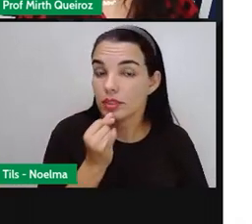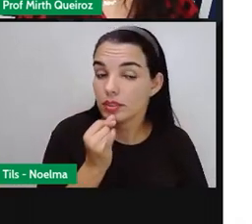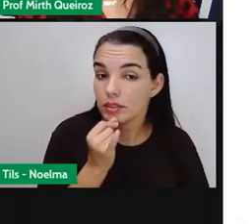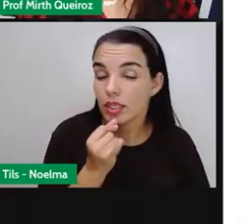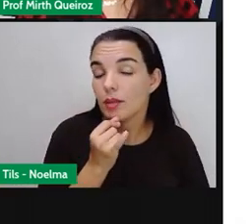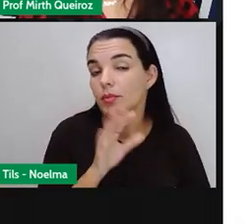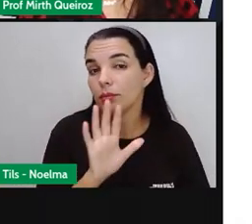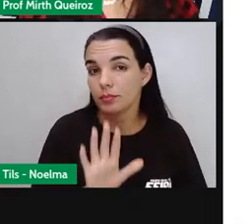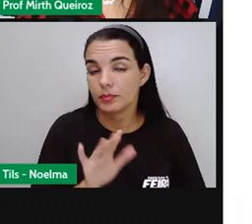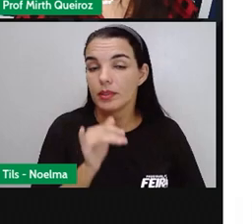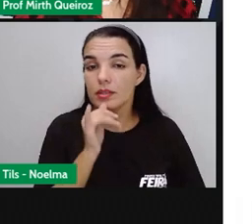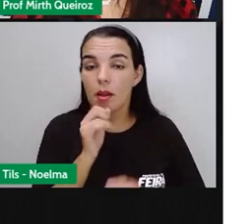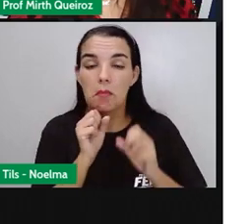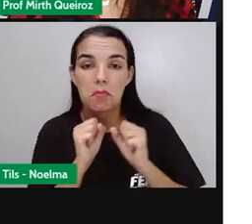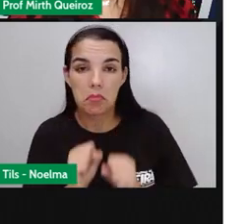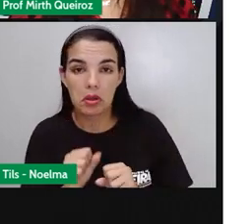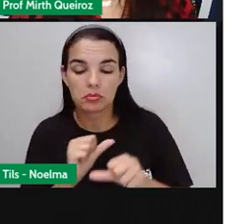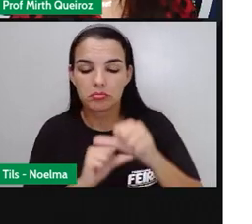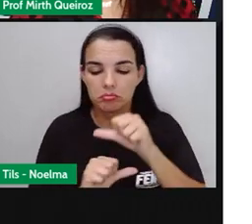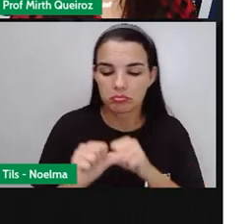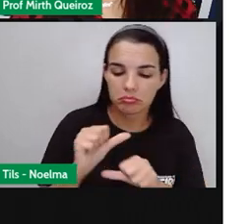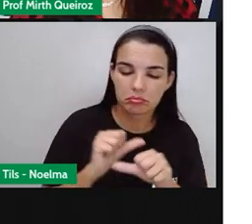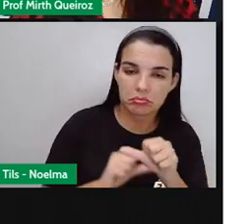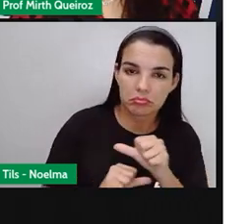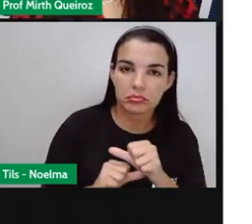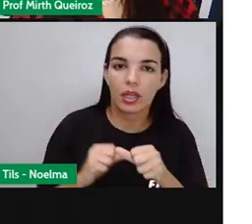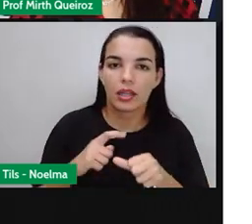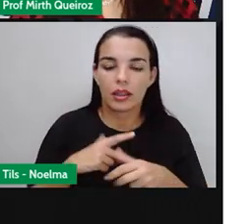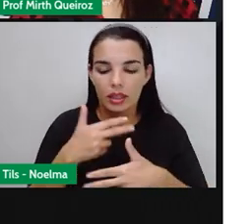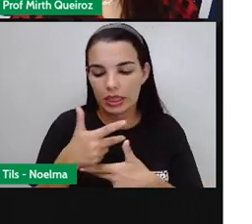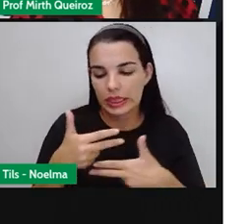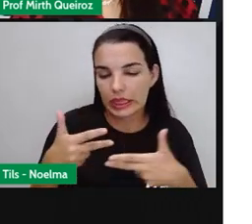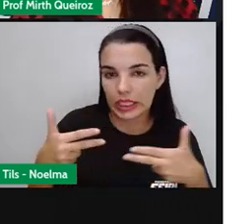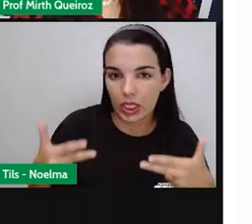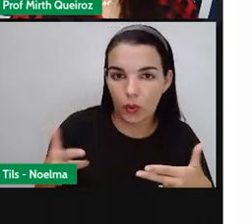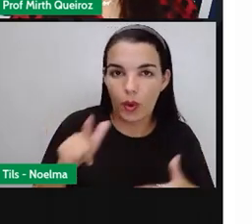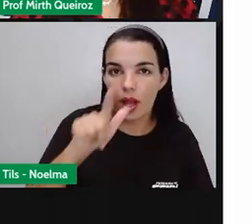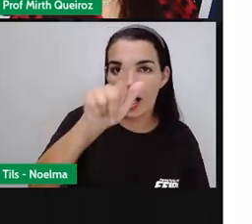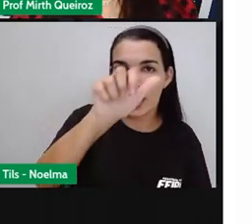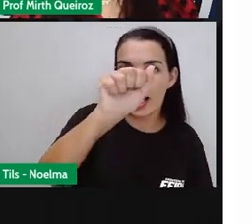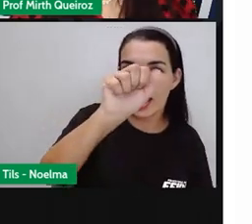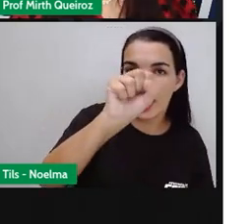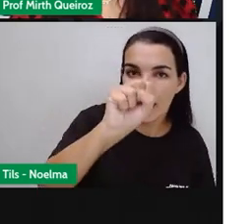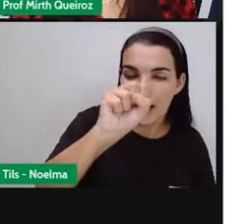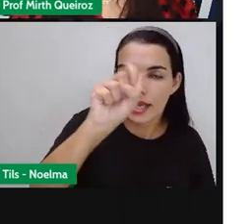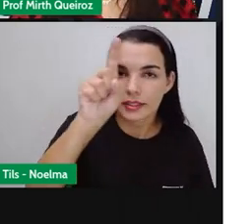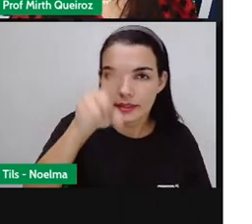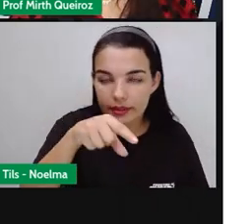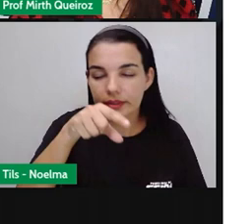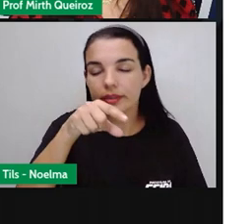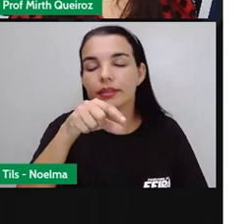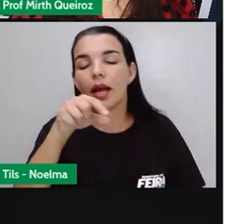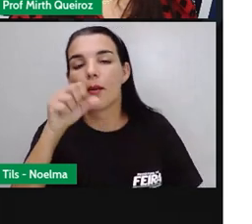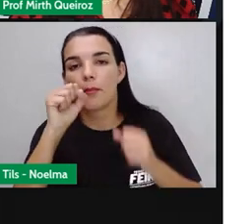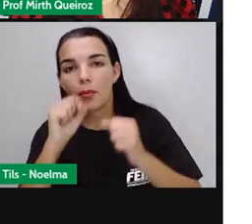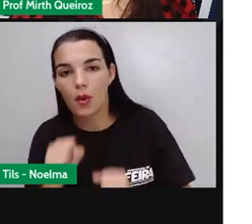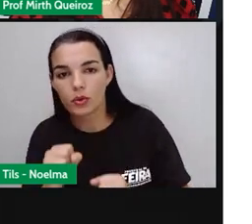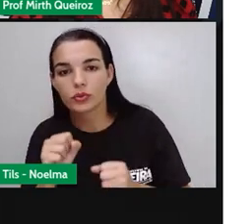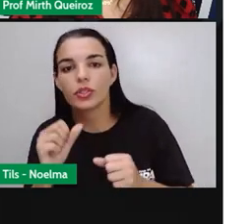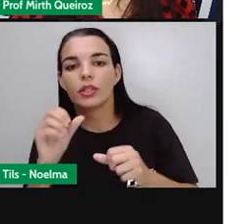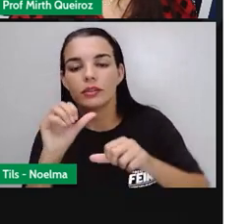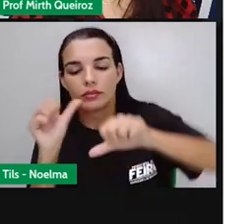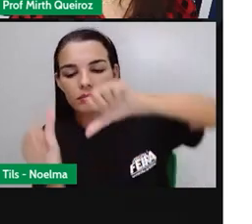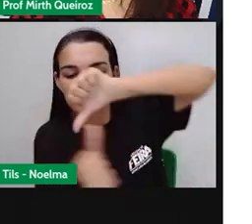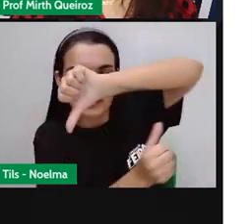materiais, né, no caso, que pode passar do estado gasoso diretamente para